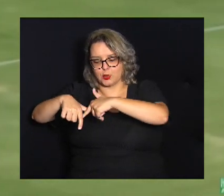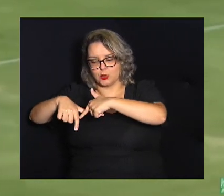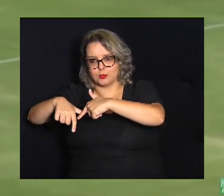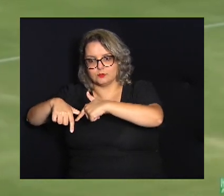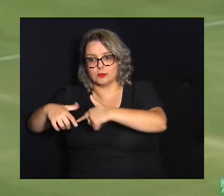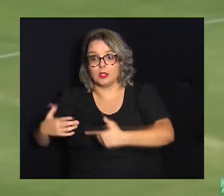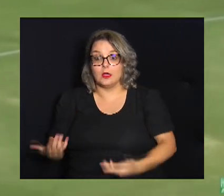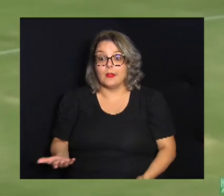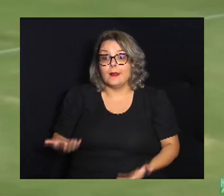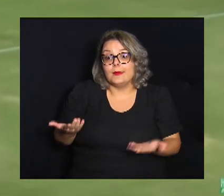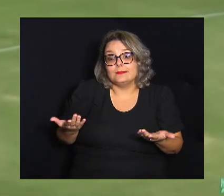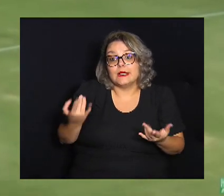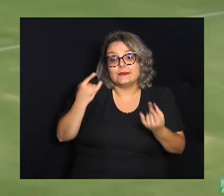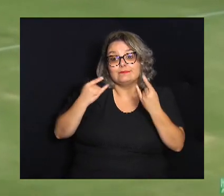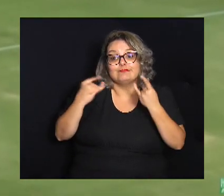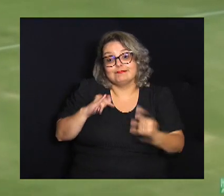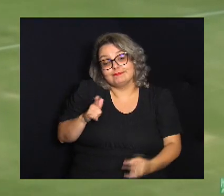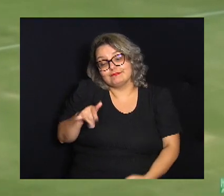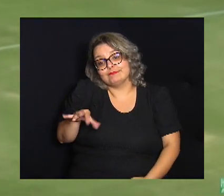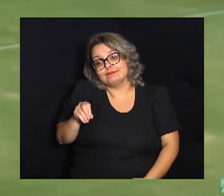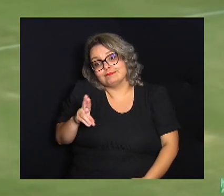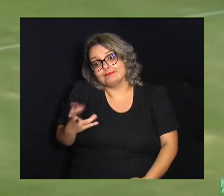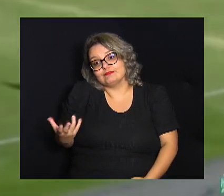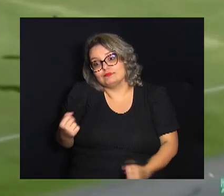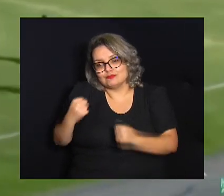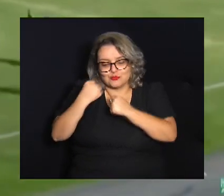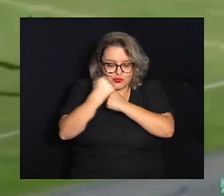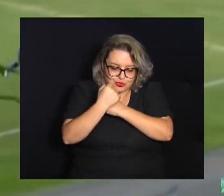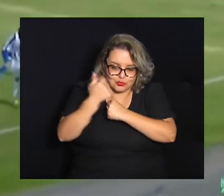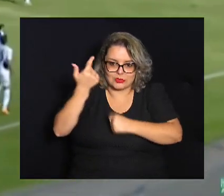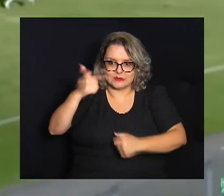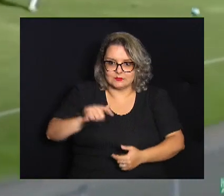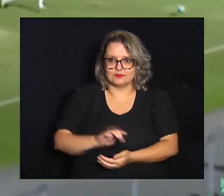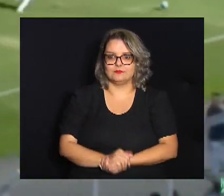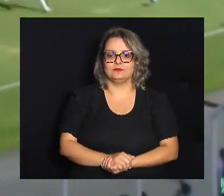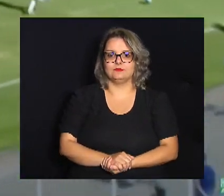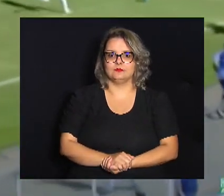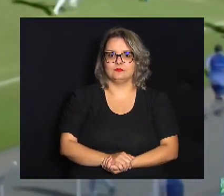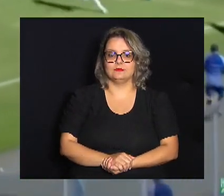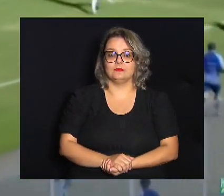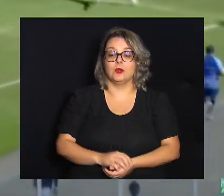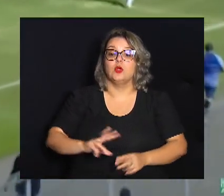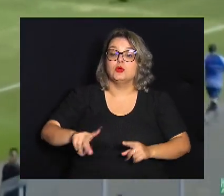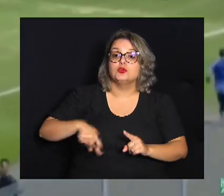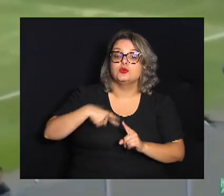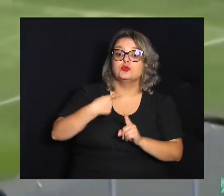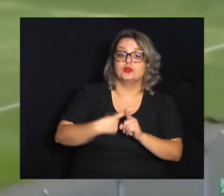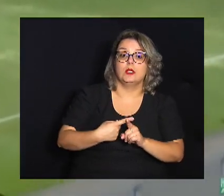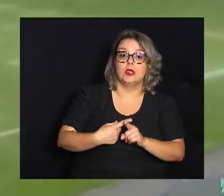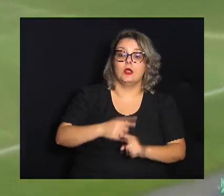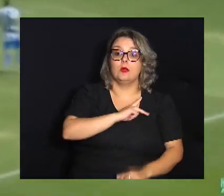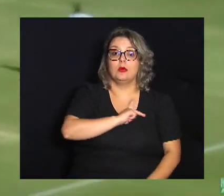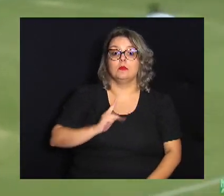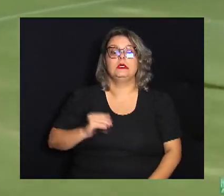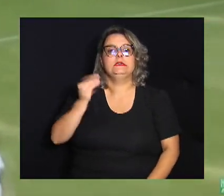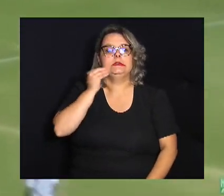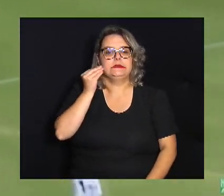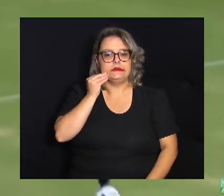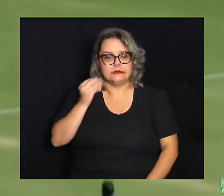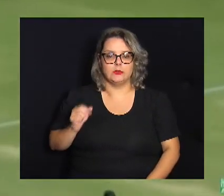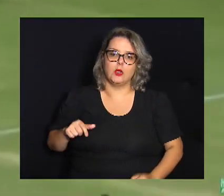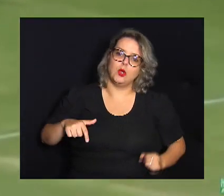mas o inspirado Igor Bom defendeu mais uma. Nos acréscimos, a Ponte insistiu pelo